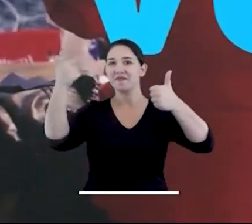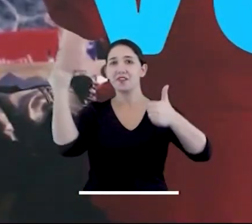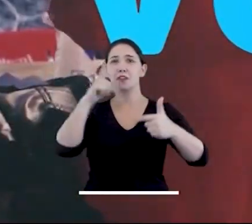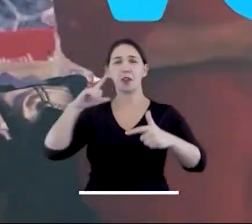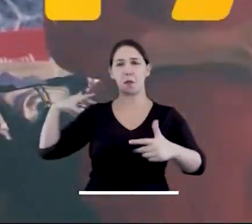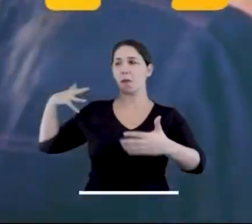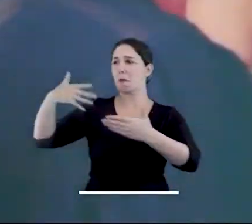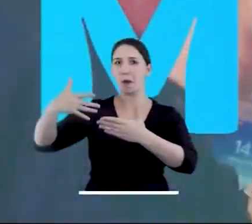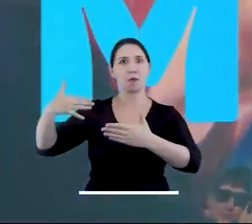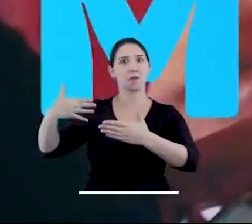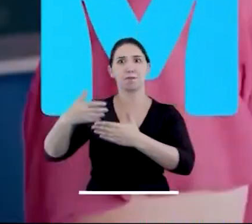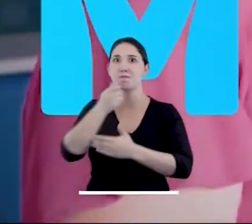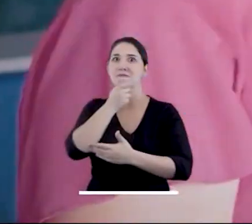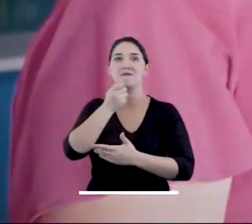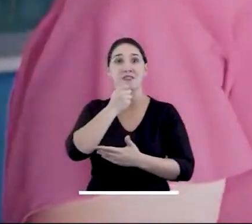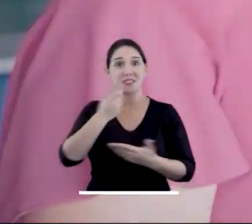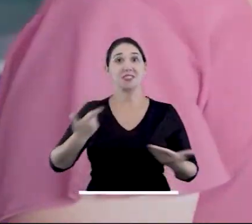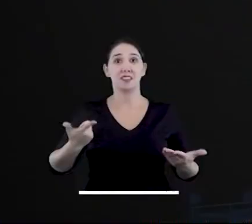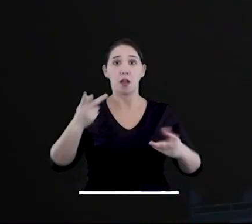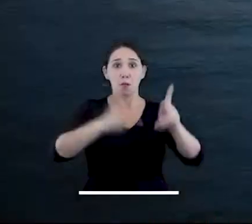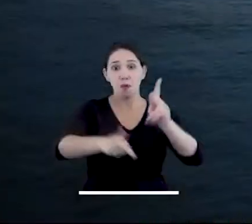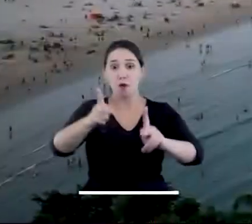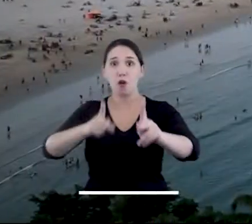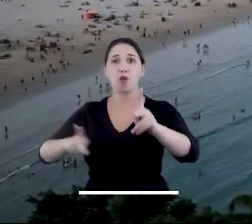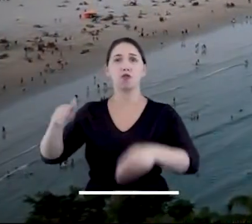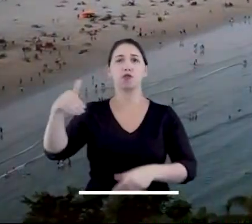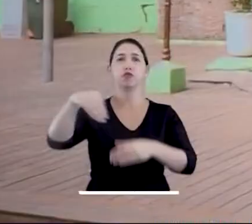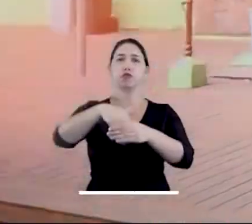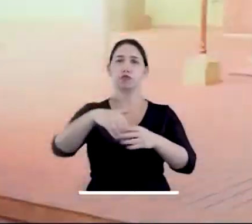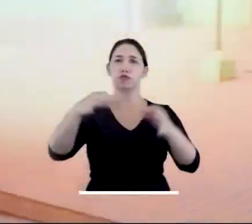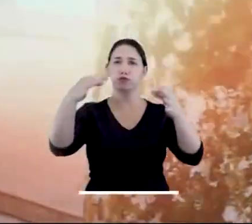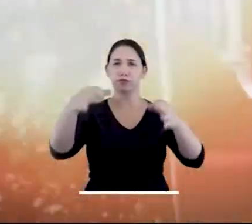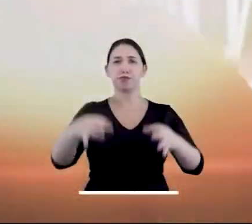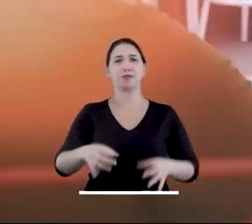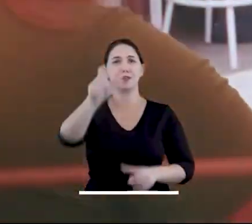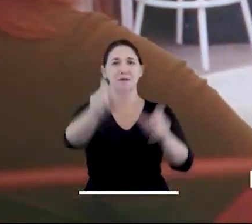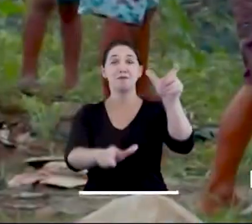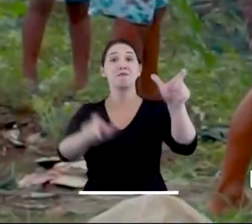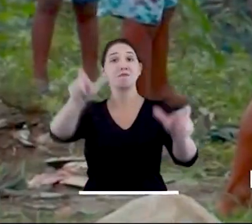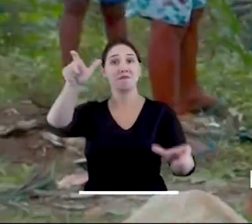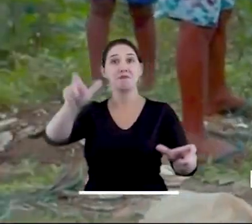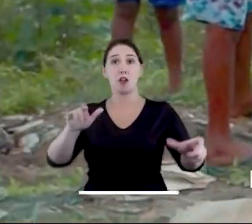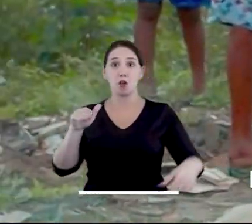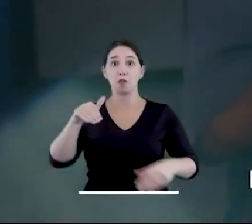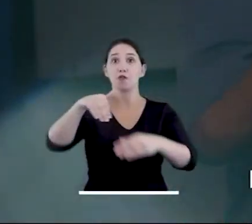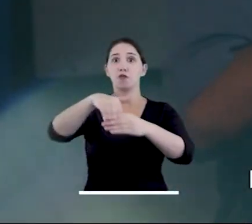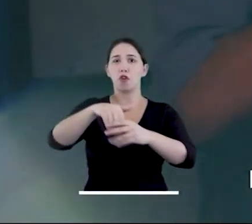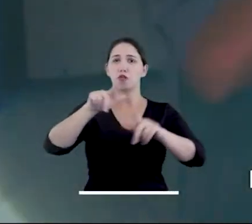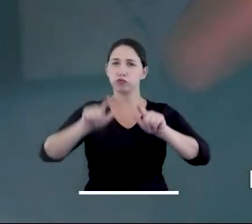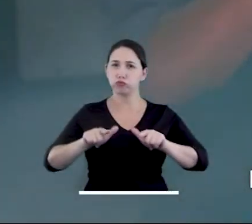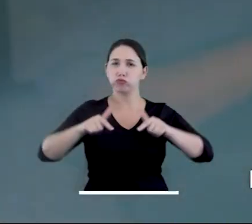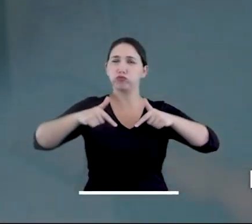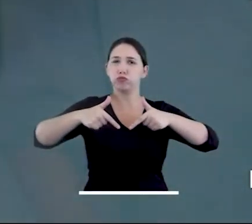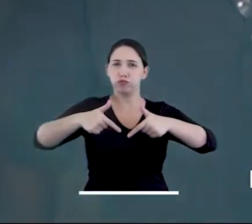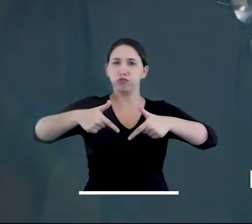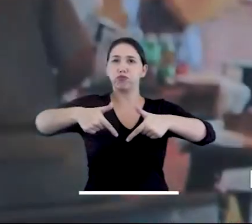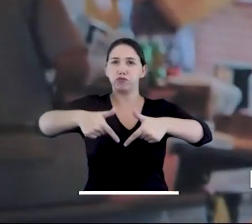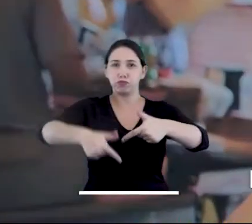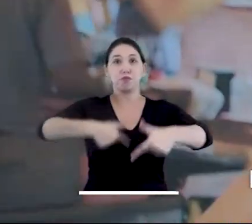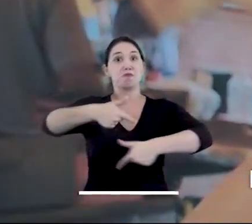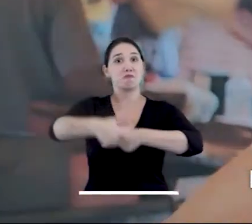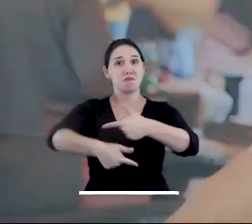de fazer mais, fazer melhor, fazer o que nunca fizeram. Meu voto é do povo, do